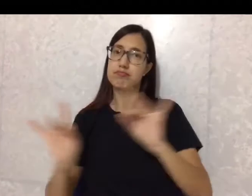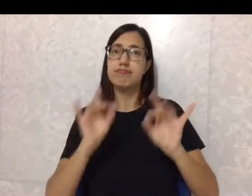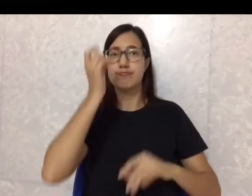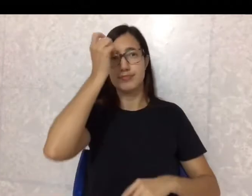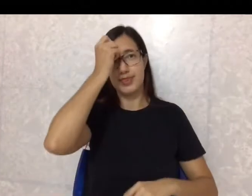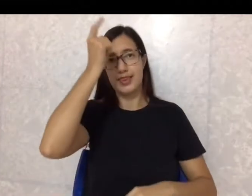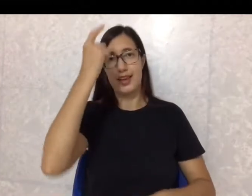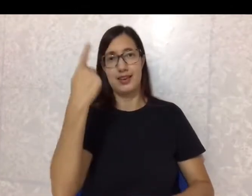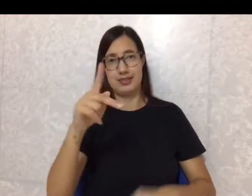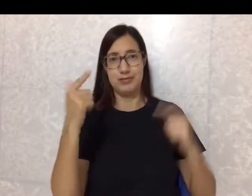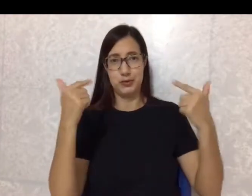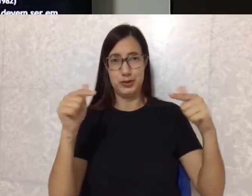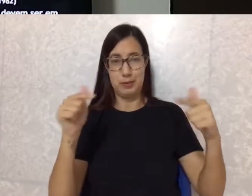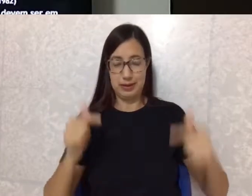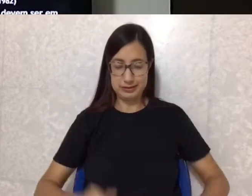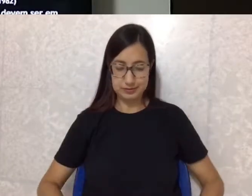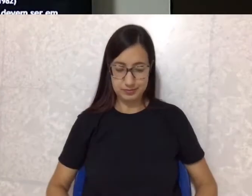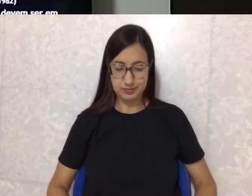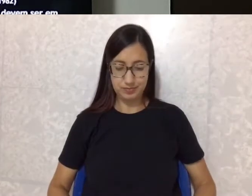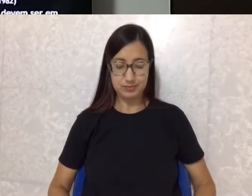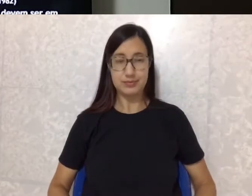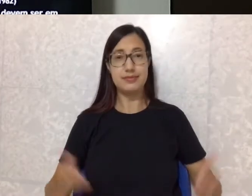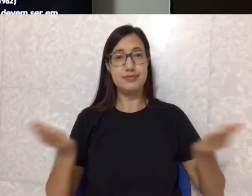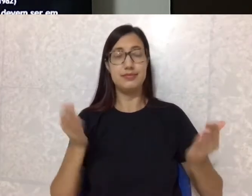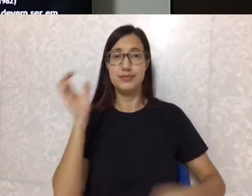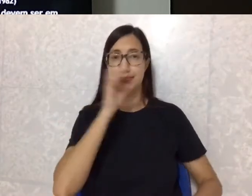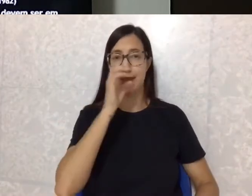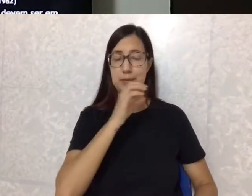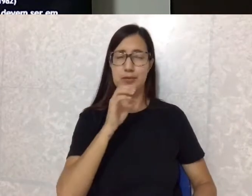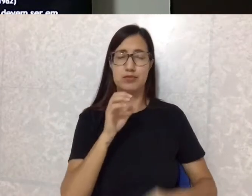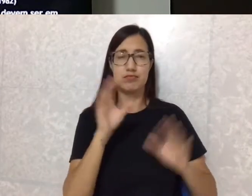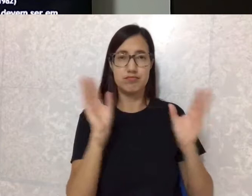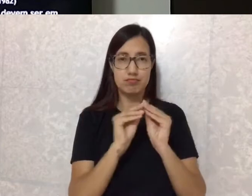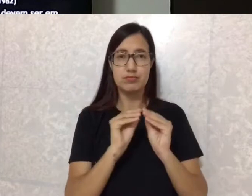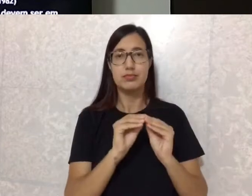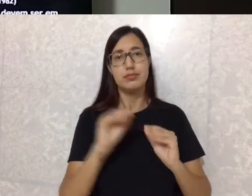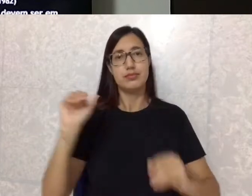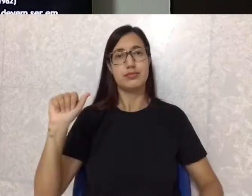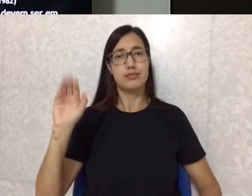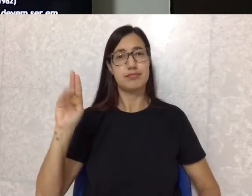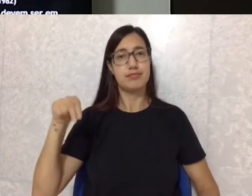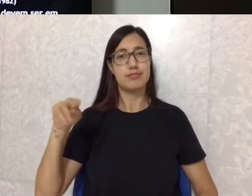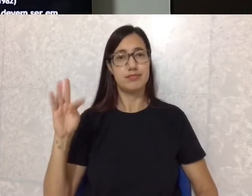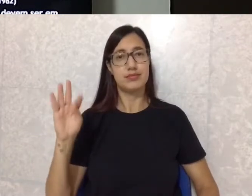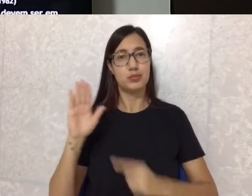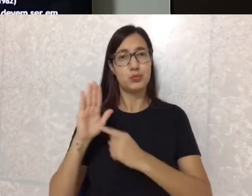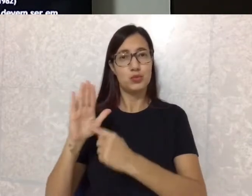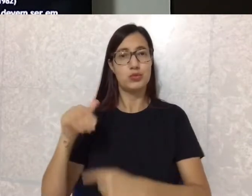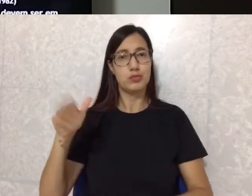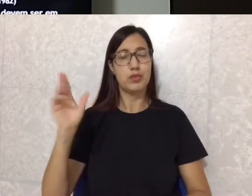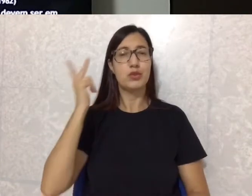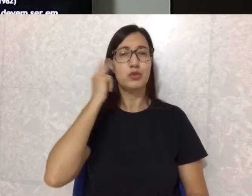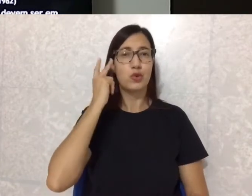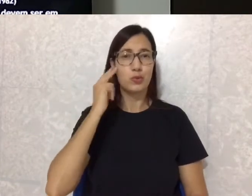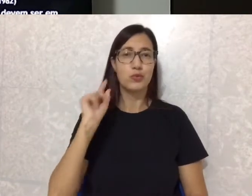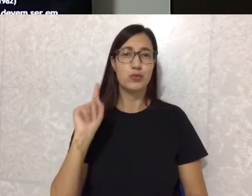tá? Bom, pessoal, passando bem rápido por questão de formatação, o que a ABNT provisiona, o que é mais comum são essas duas